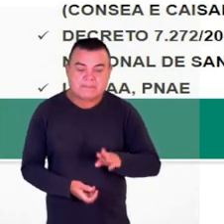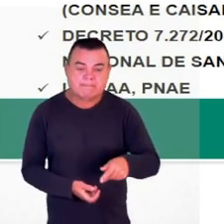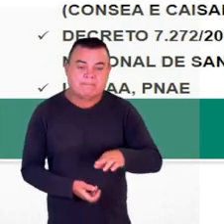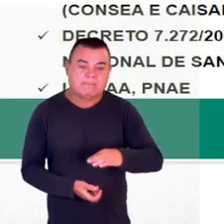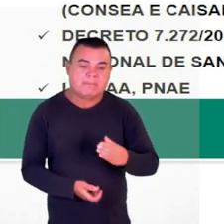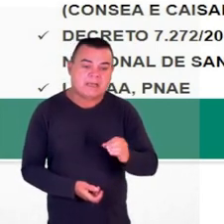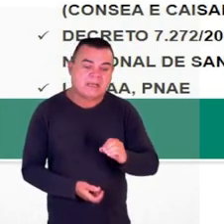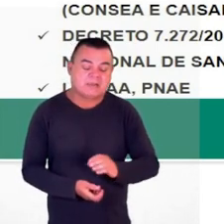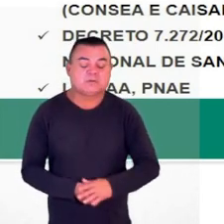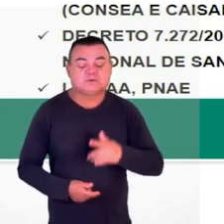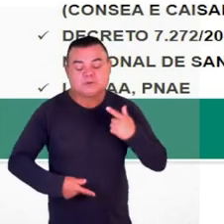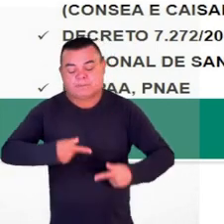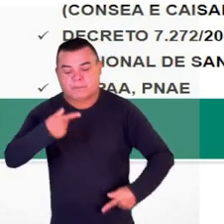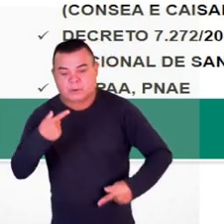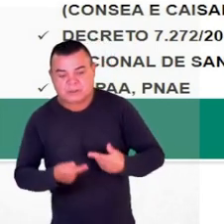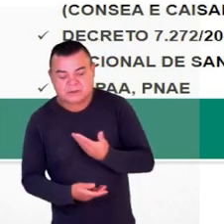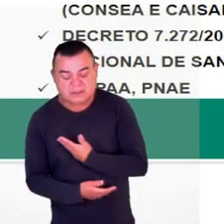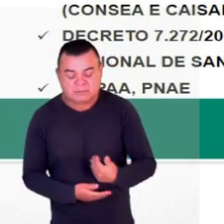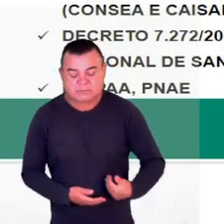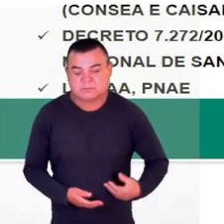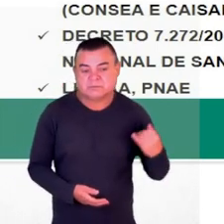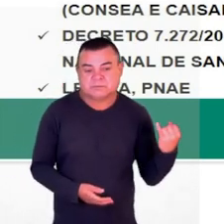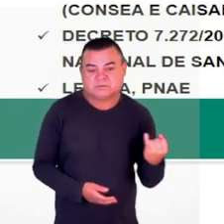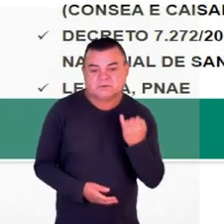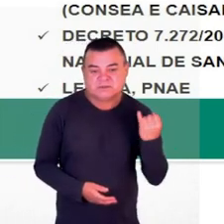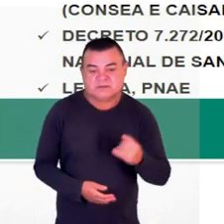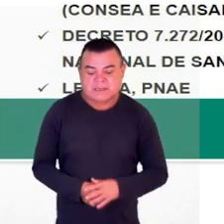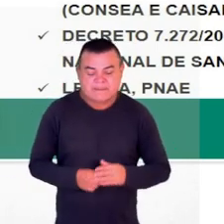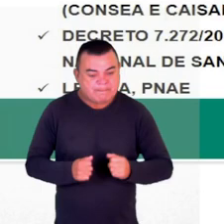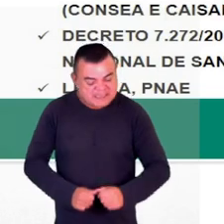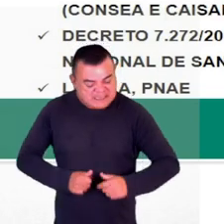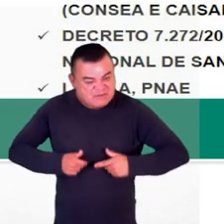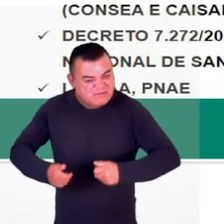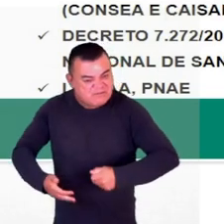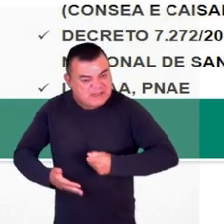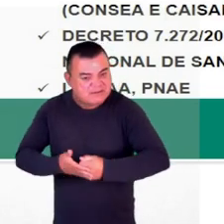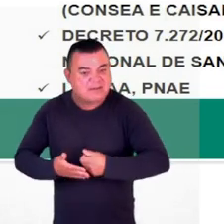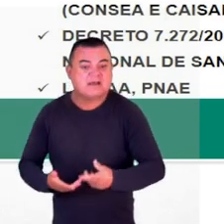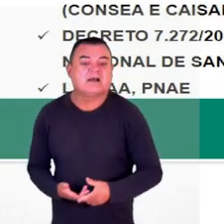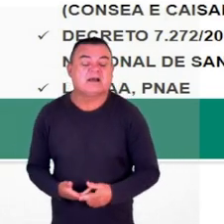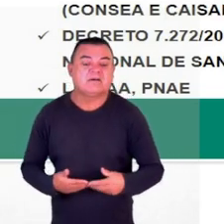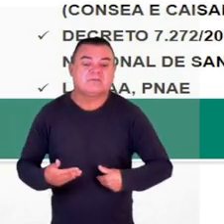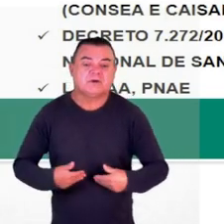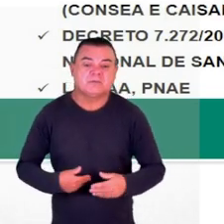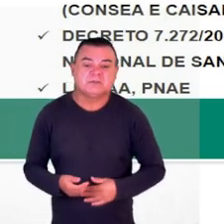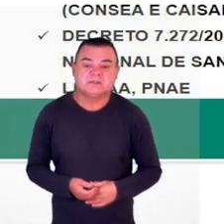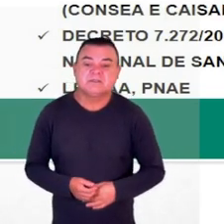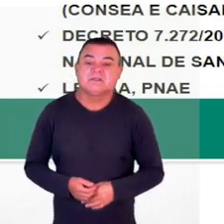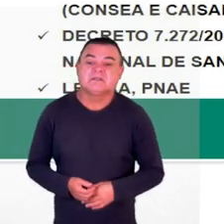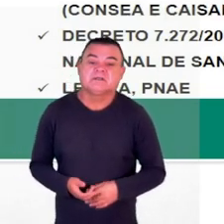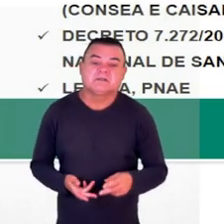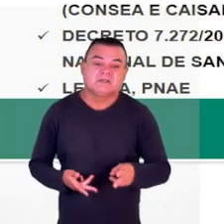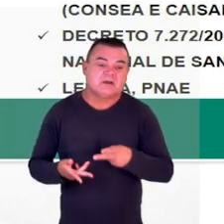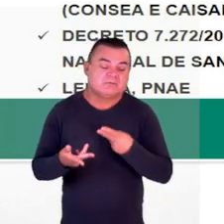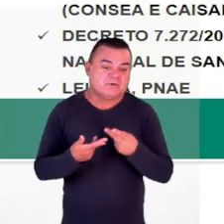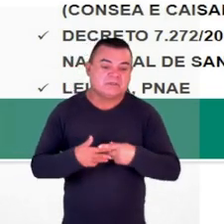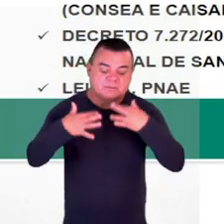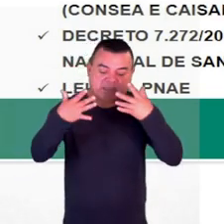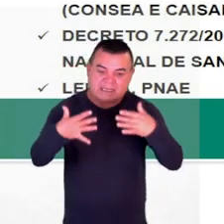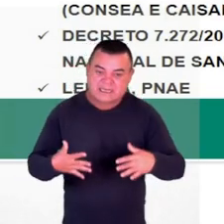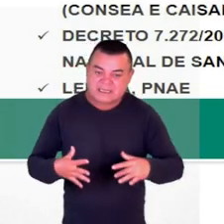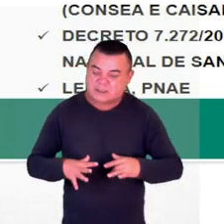políticas públicas muito importantes para o enfrentamento da fome eu não vou falar de cada uma delas Miria já passou por muitas delas mas